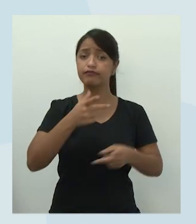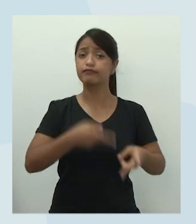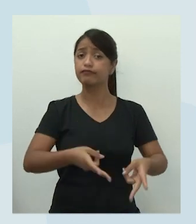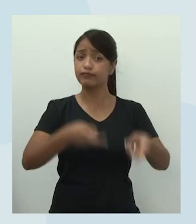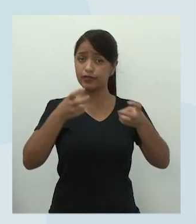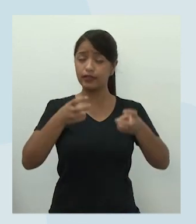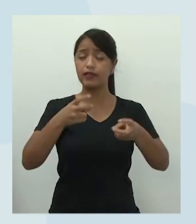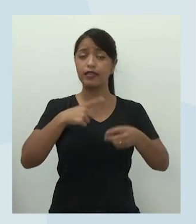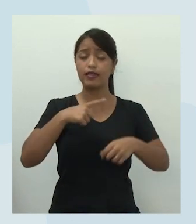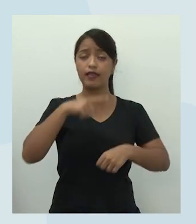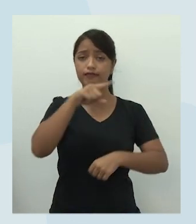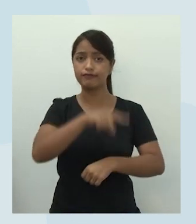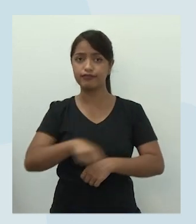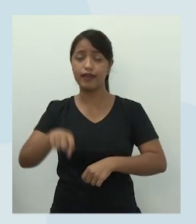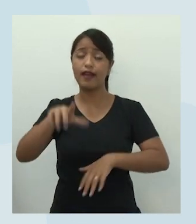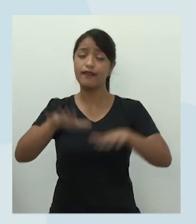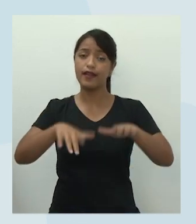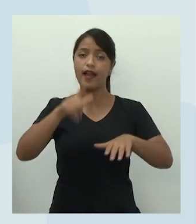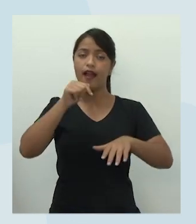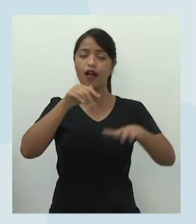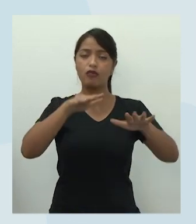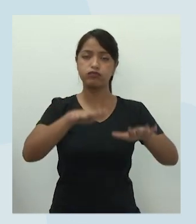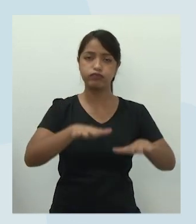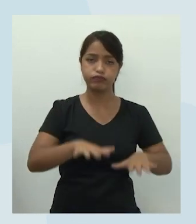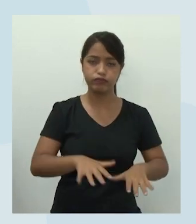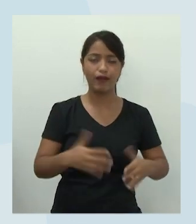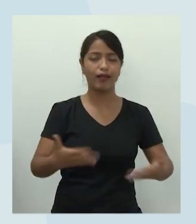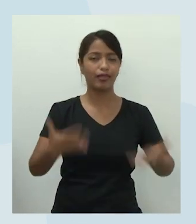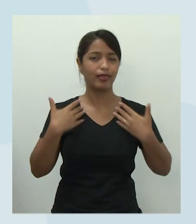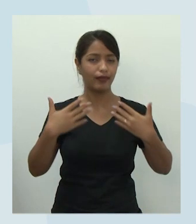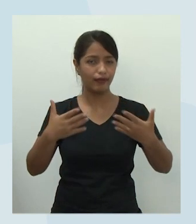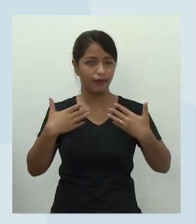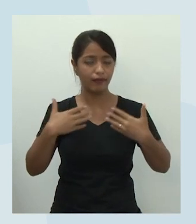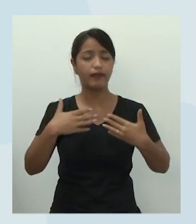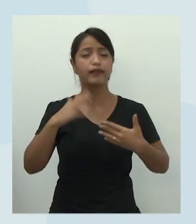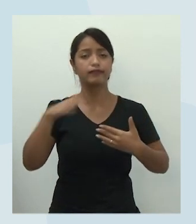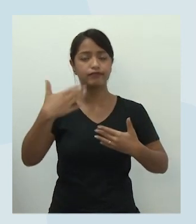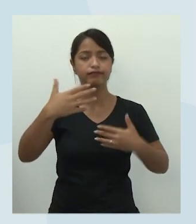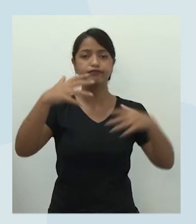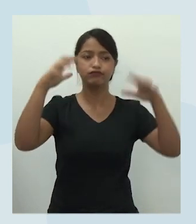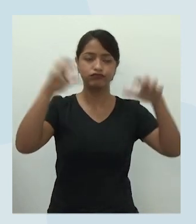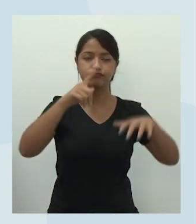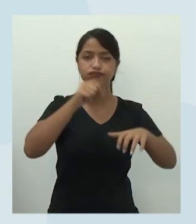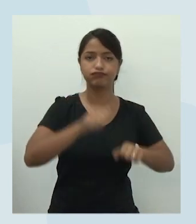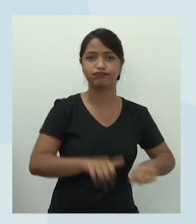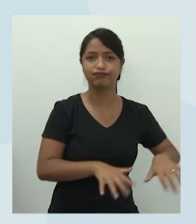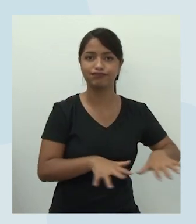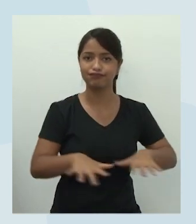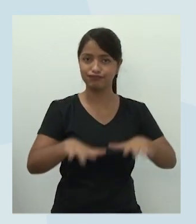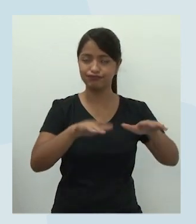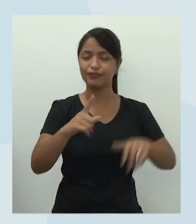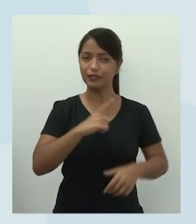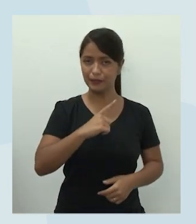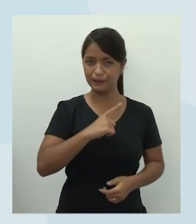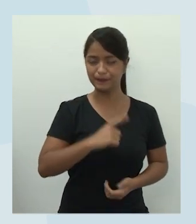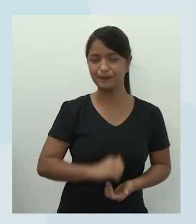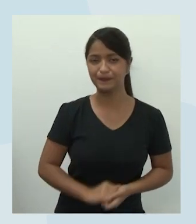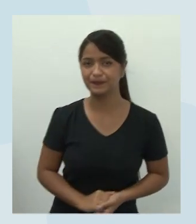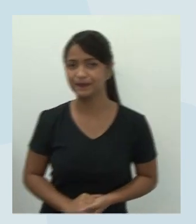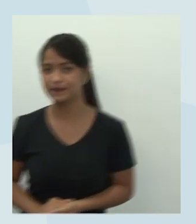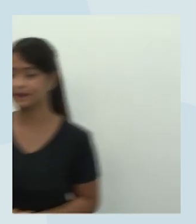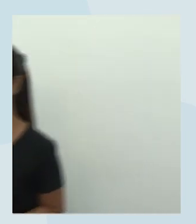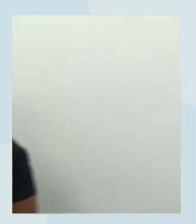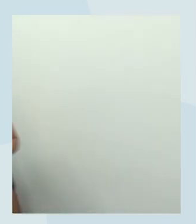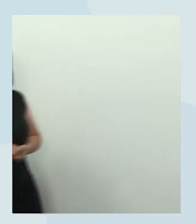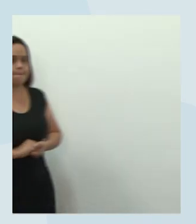Tem um período que as águas baixam, um período de calor aí, de seca, mas vai ter o período das chuvas. Nesse período das chuvas,